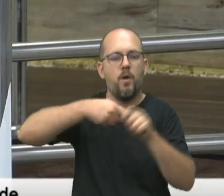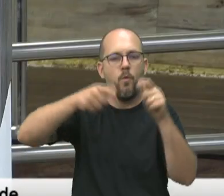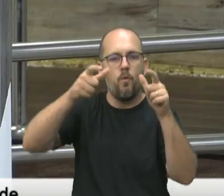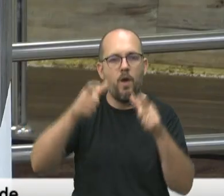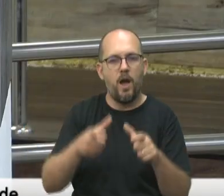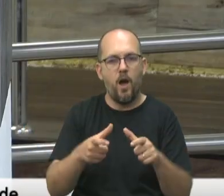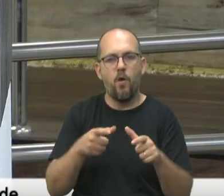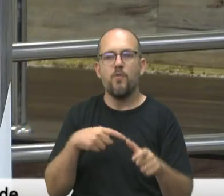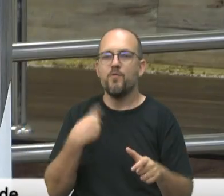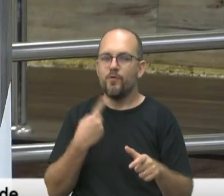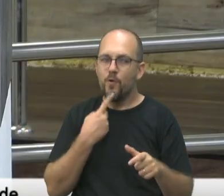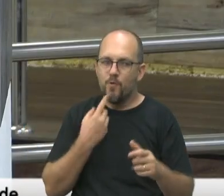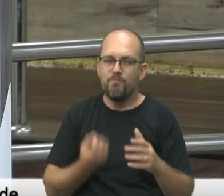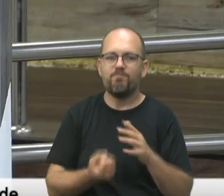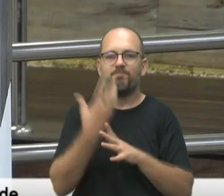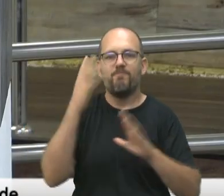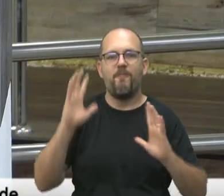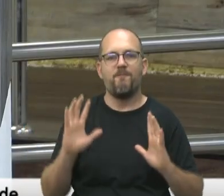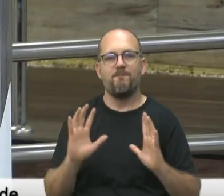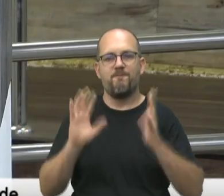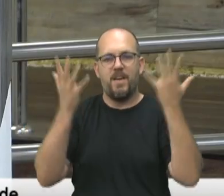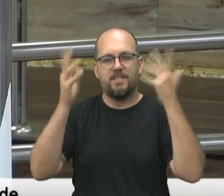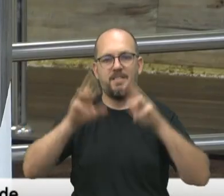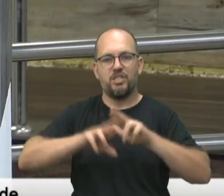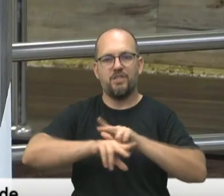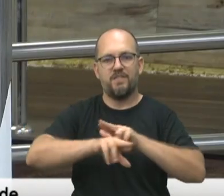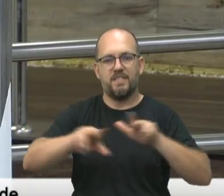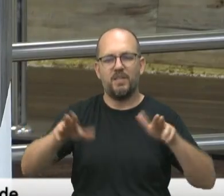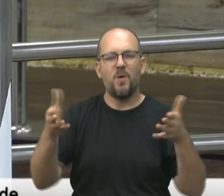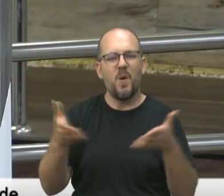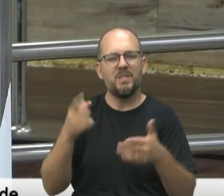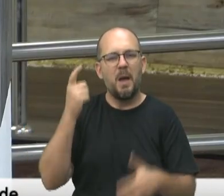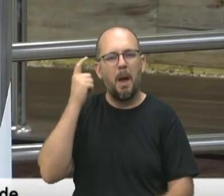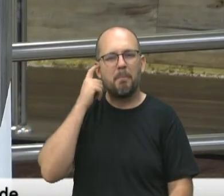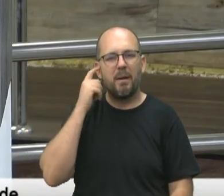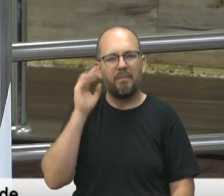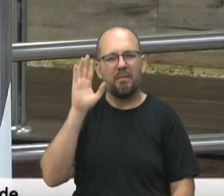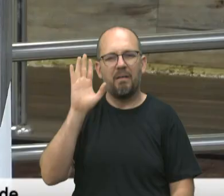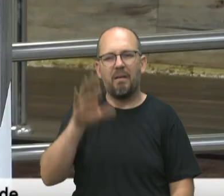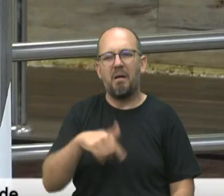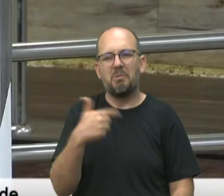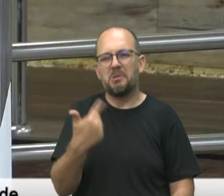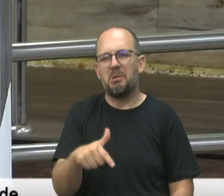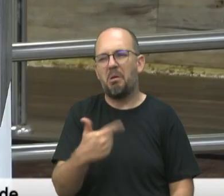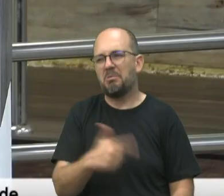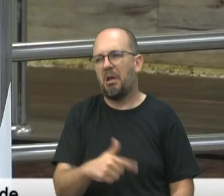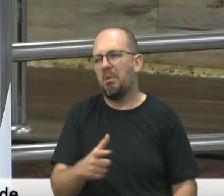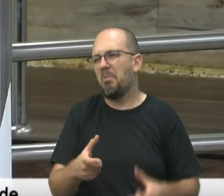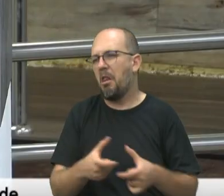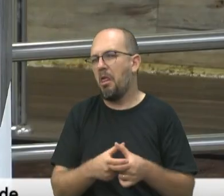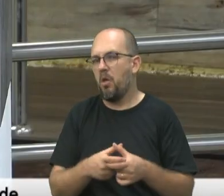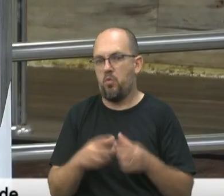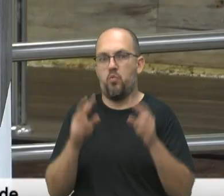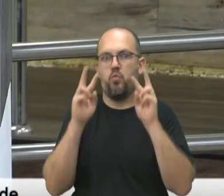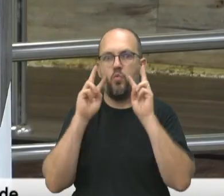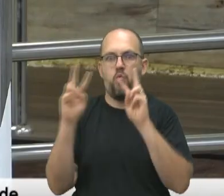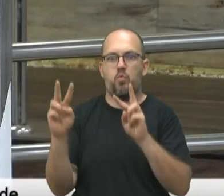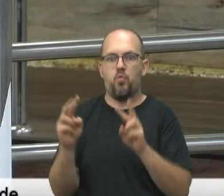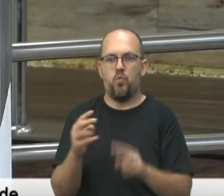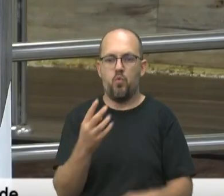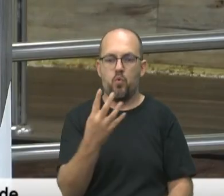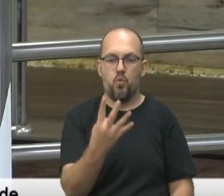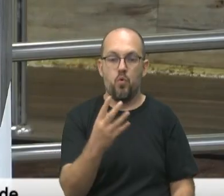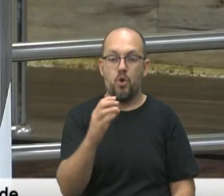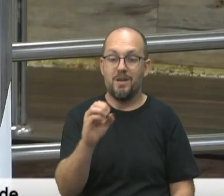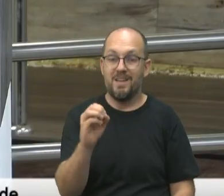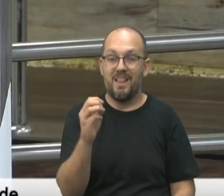gente pautar uma festa da diversidade, que hoje a gente acha que não tem público para isso, mas a gente viu que 403 pessoas